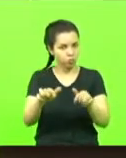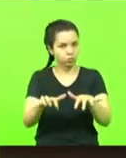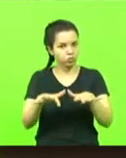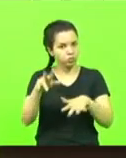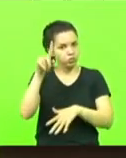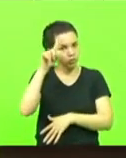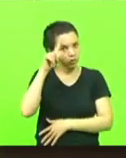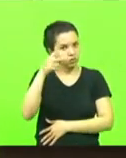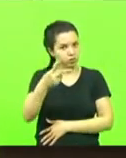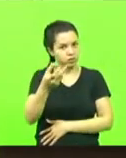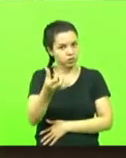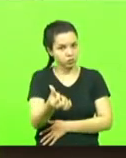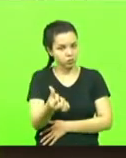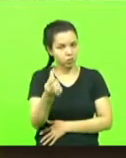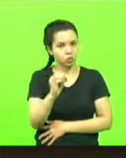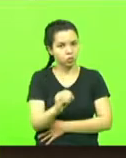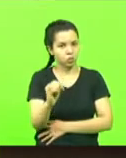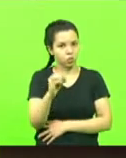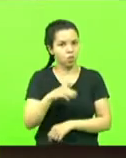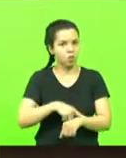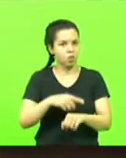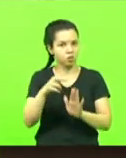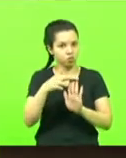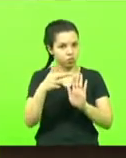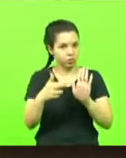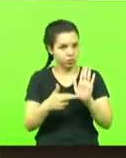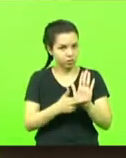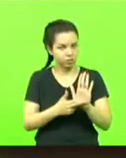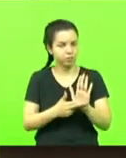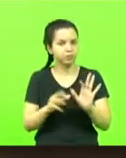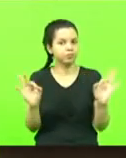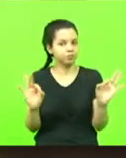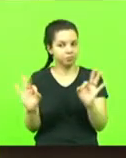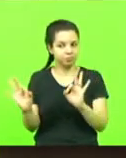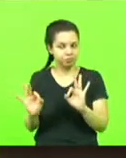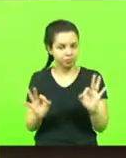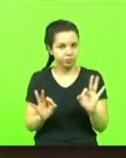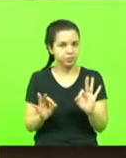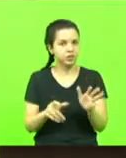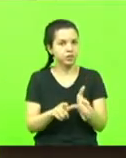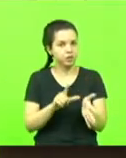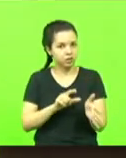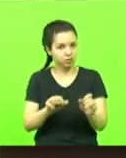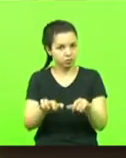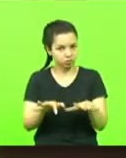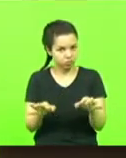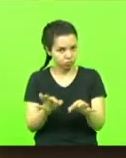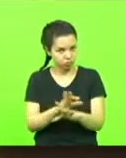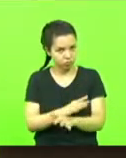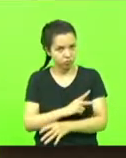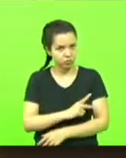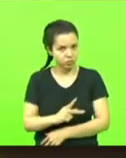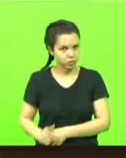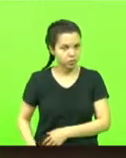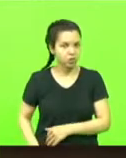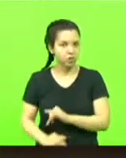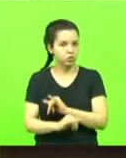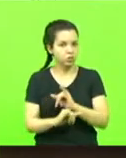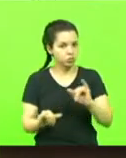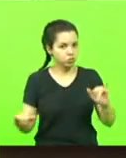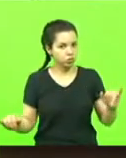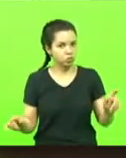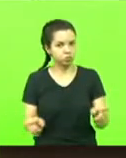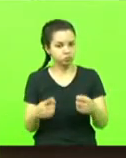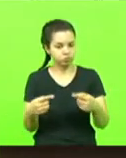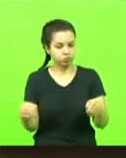outubro no horário regimental. Nada mais havendo, e antes de encerrar a sessão, o senhor presidente anunciou a execução do hino de